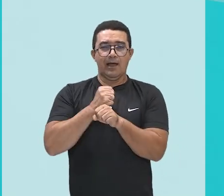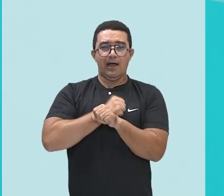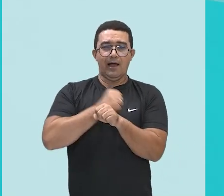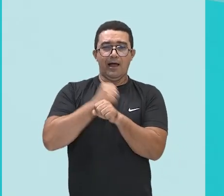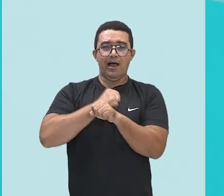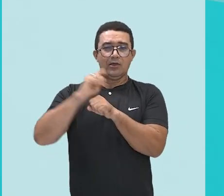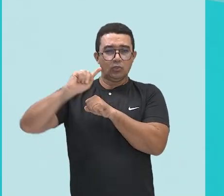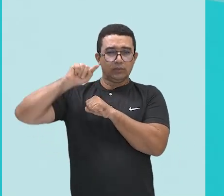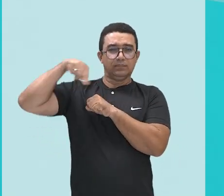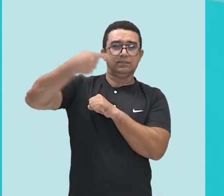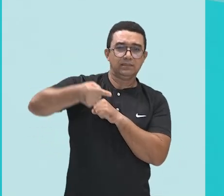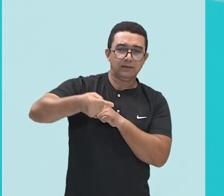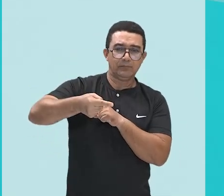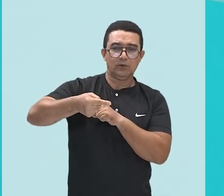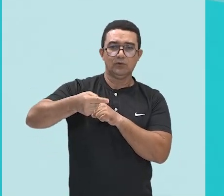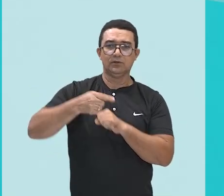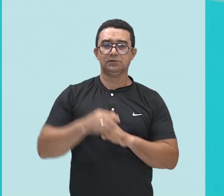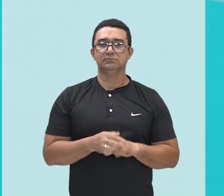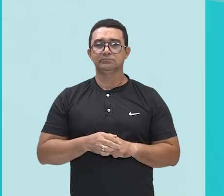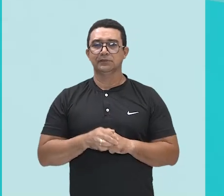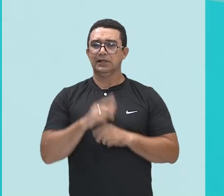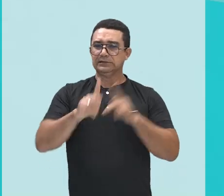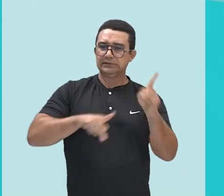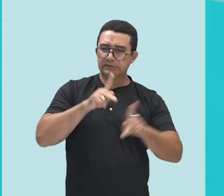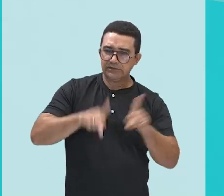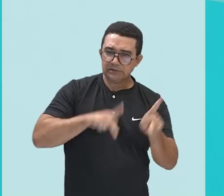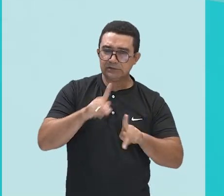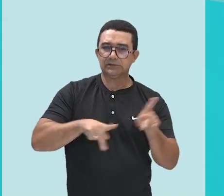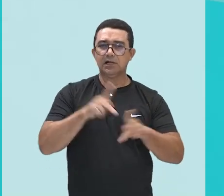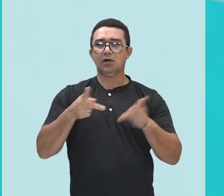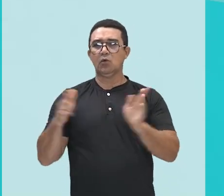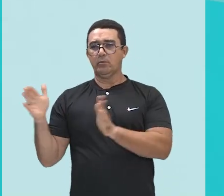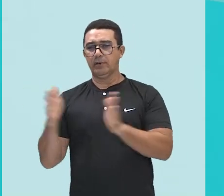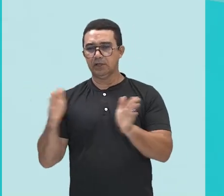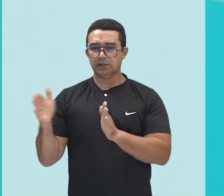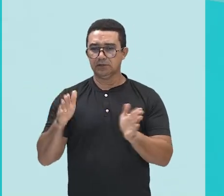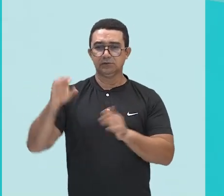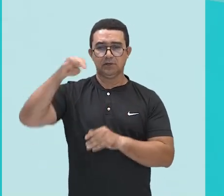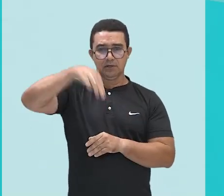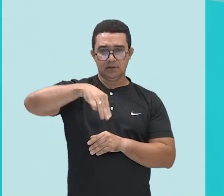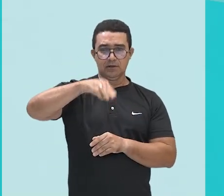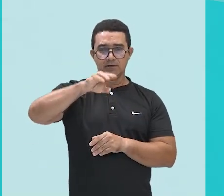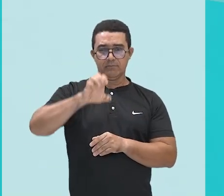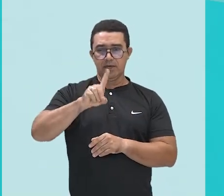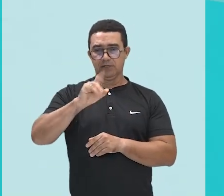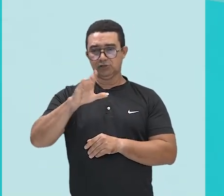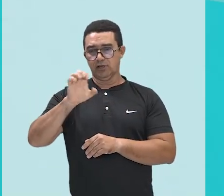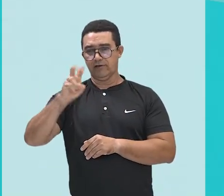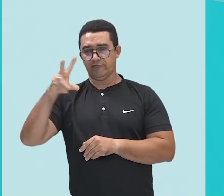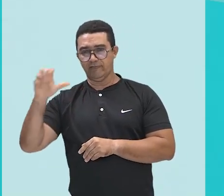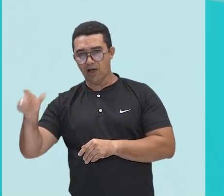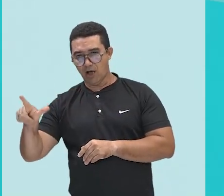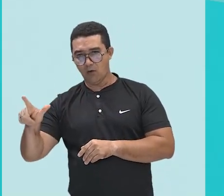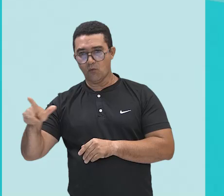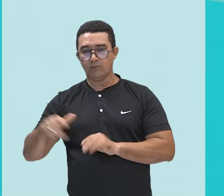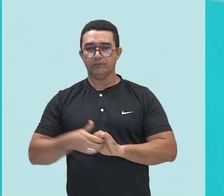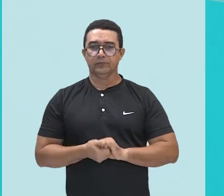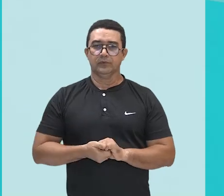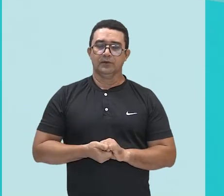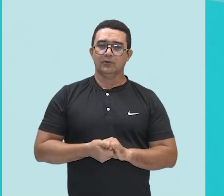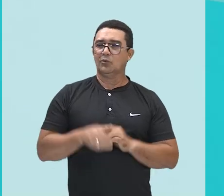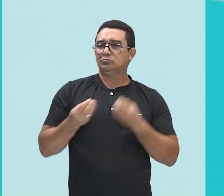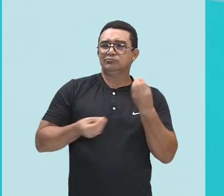mais tarde, depois, passadas essas civilizações, passada a época medieval, que cortou toda essa forma aí